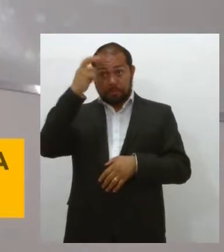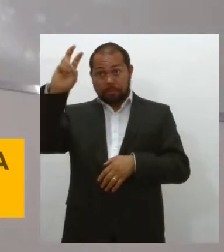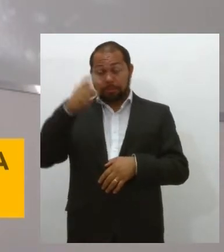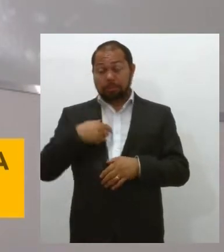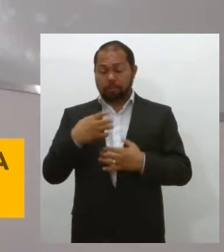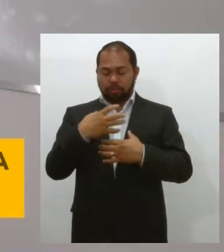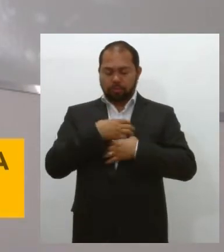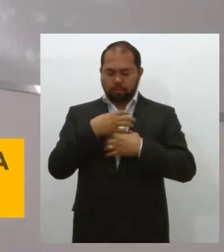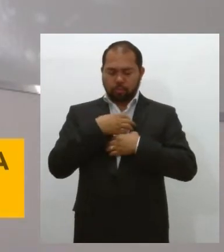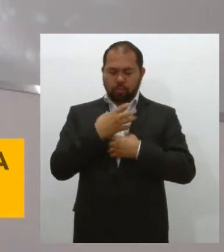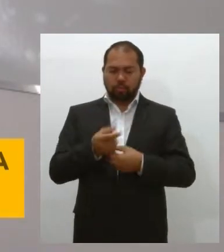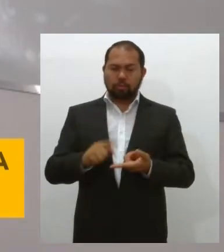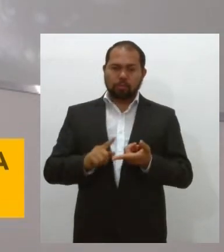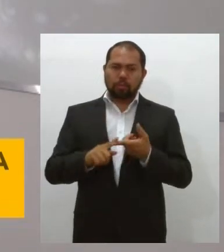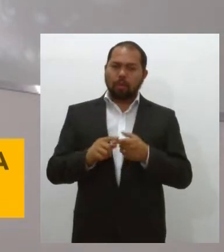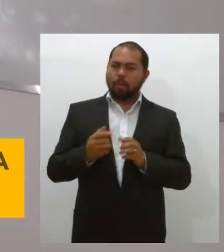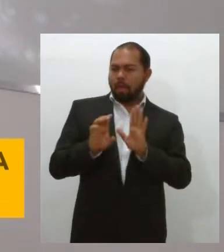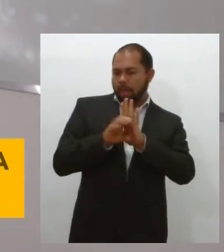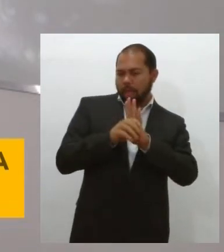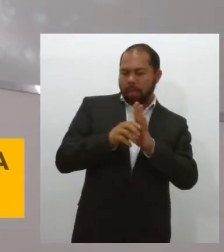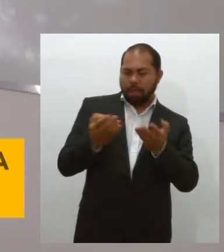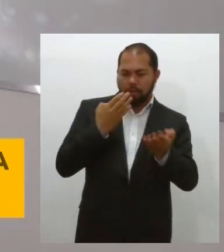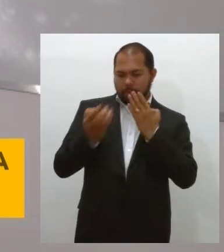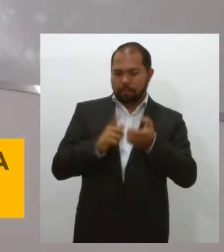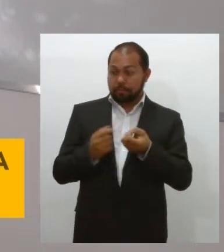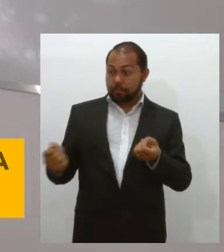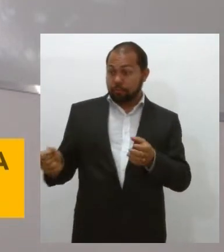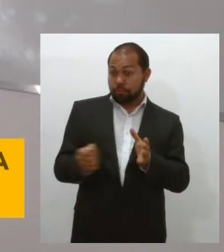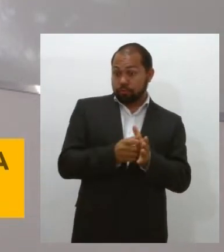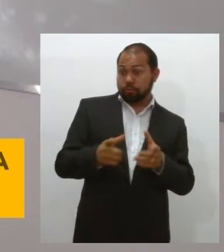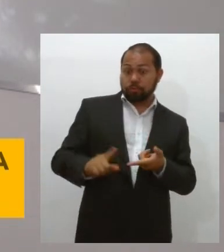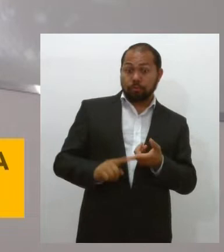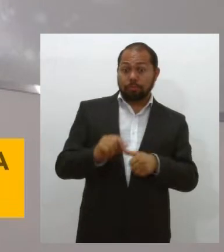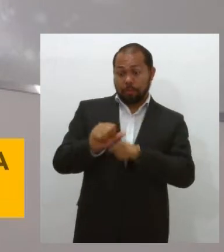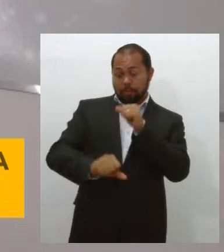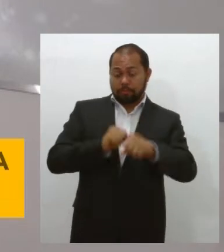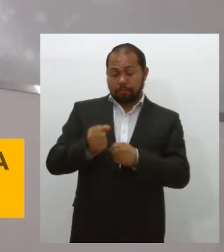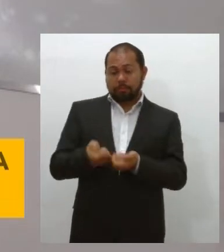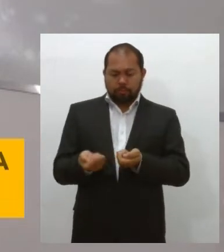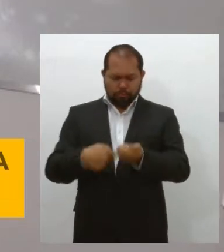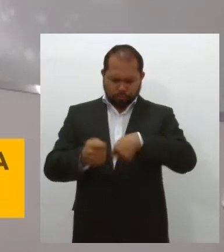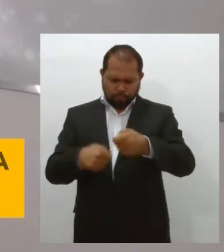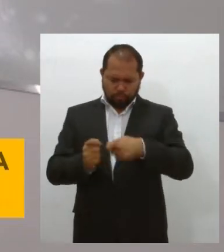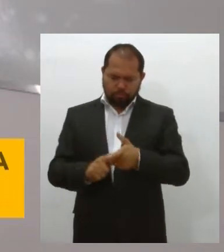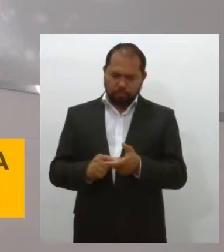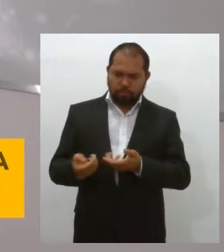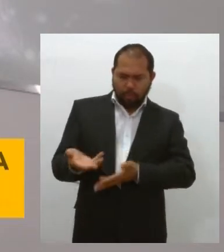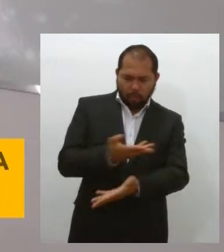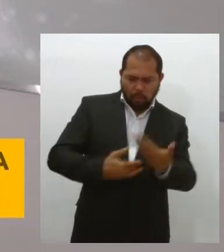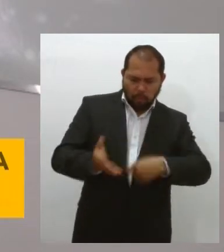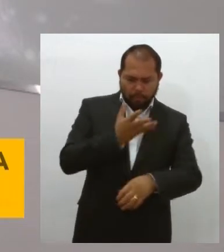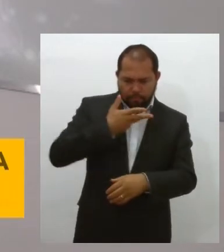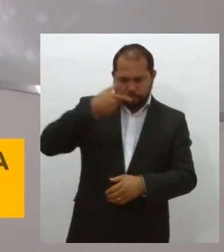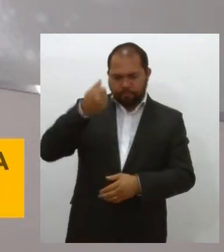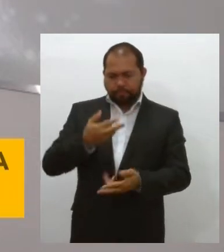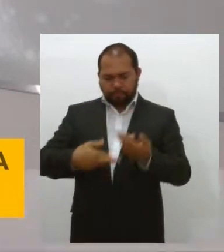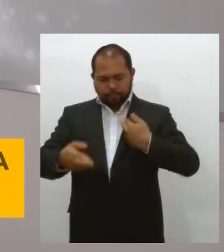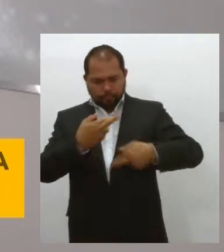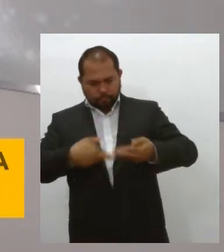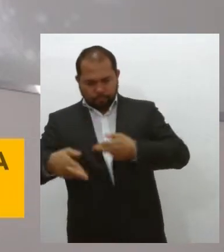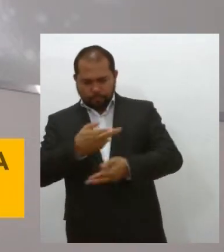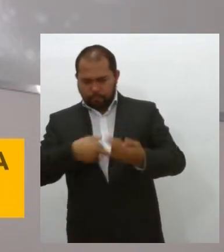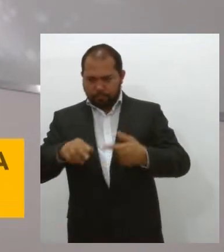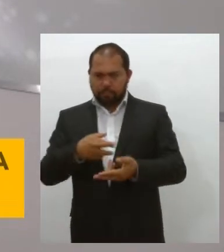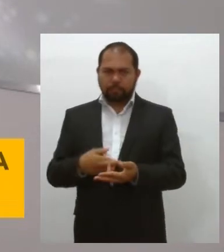para revolucionar dentro da administração, para que melhore o clima organizacional da empresa, que são as relações, né, os